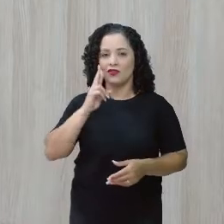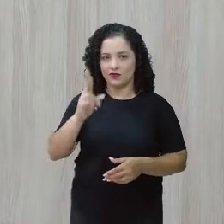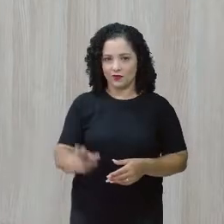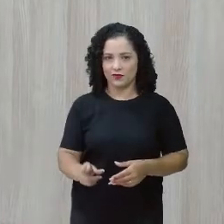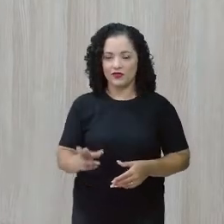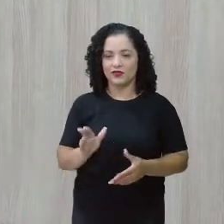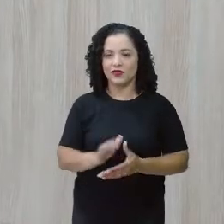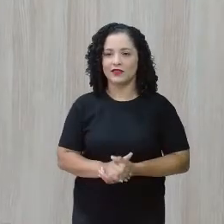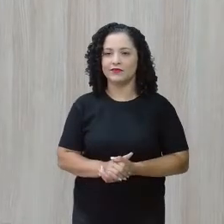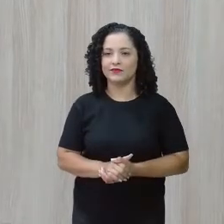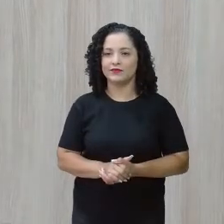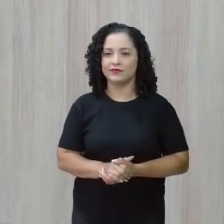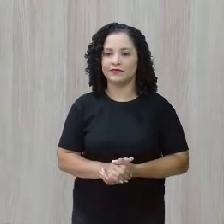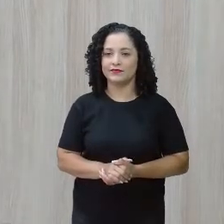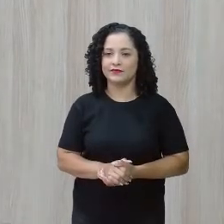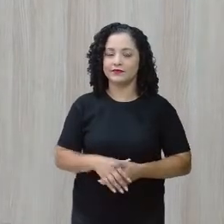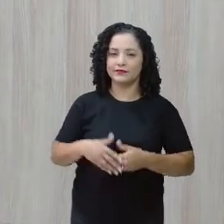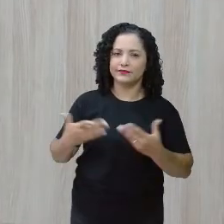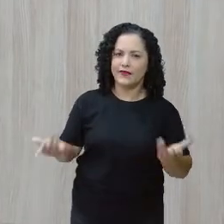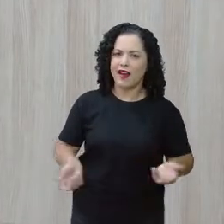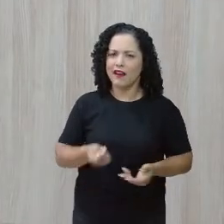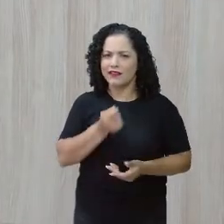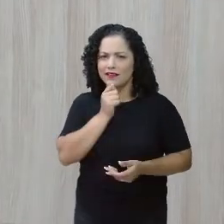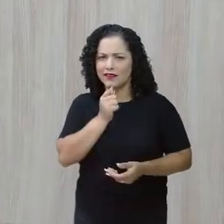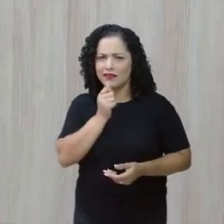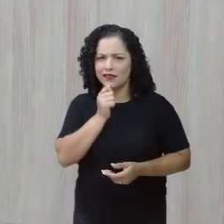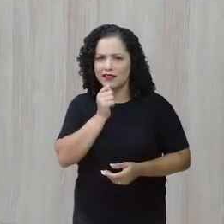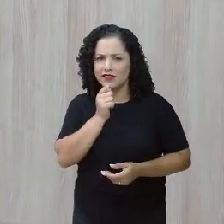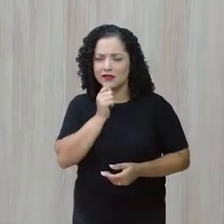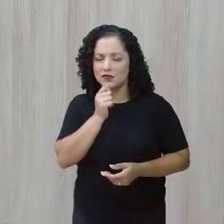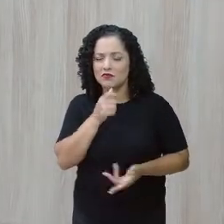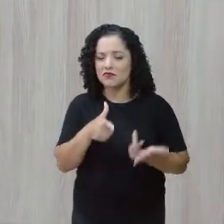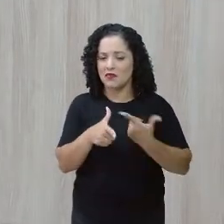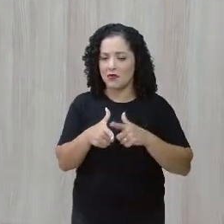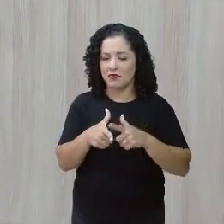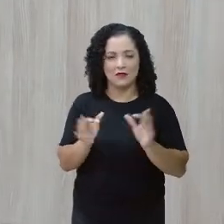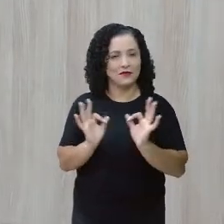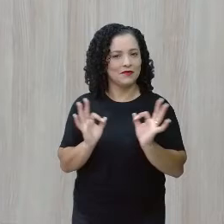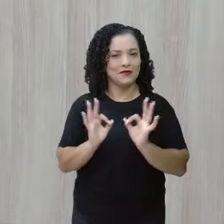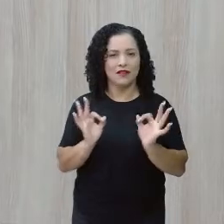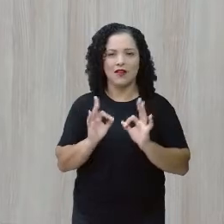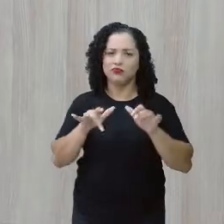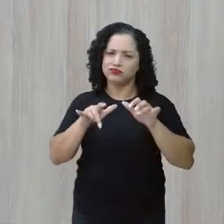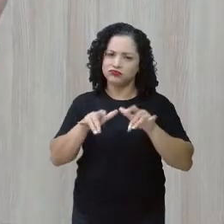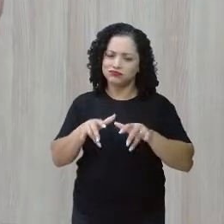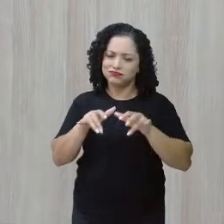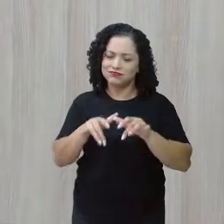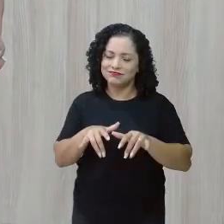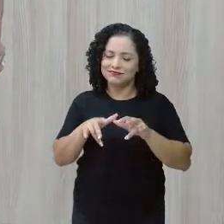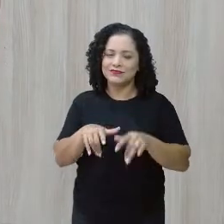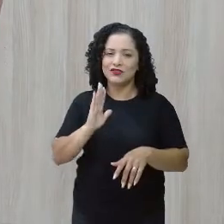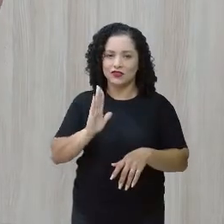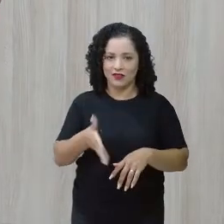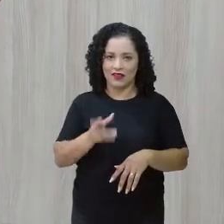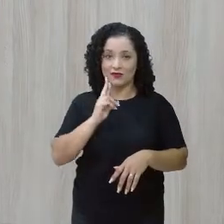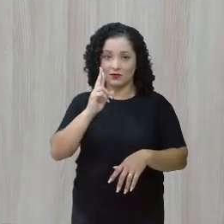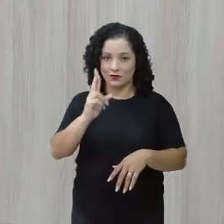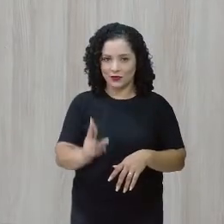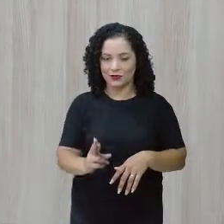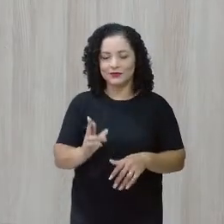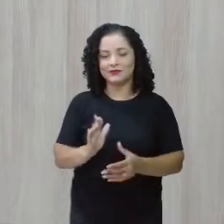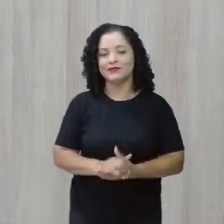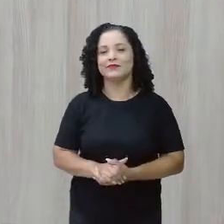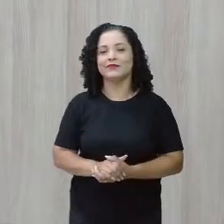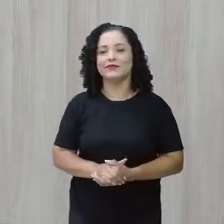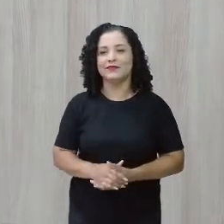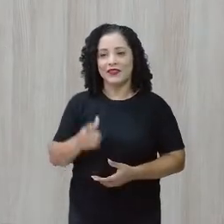resposta. Então, mesmo quem ainda não conseguiu, está colocando agora, não tem problema, coloca. Mesmo a senhora falando, professora, eu já achava que era essa também.